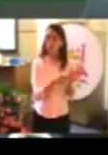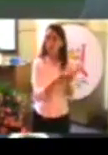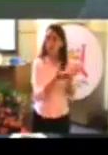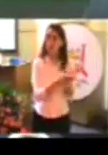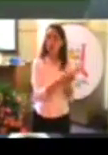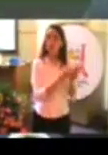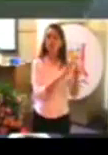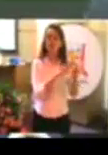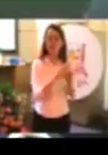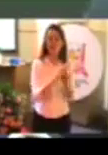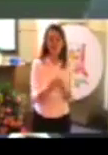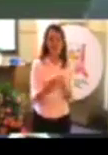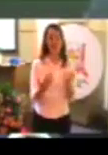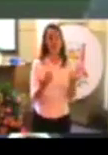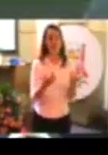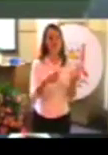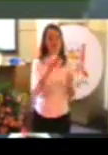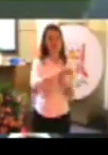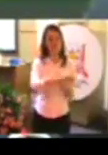de miséria.